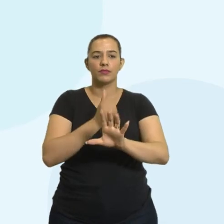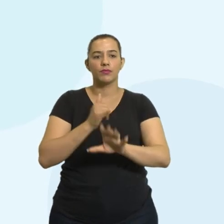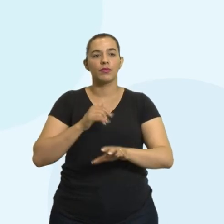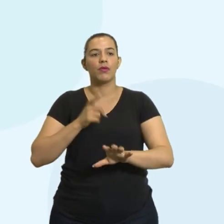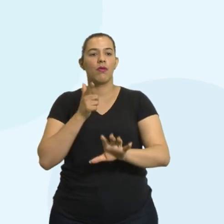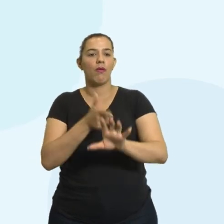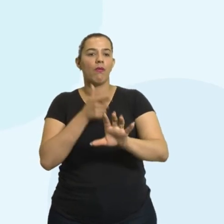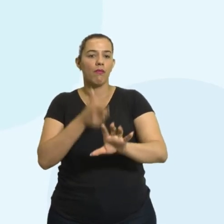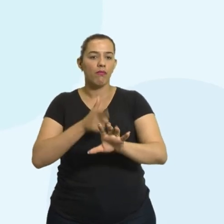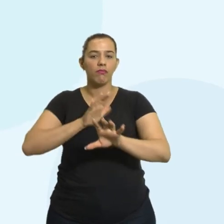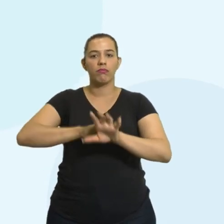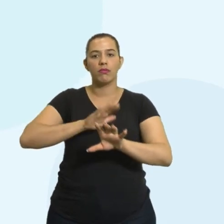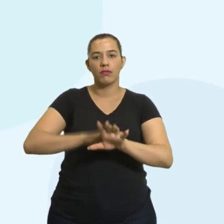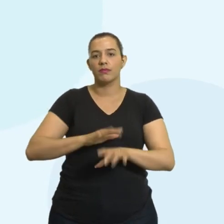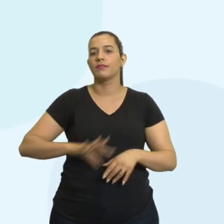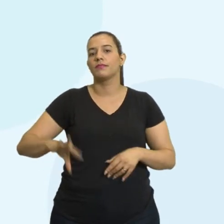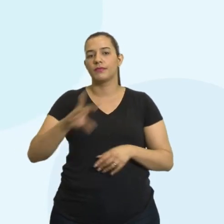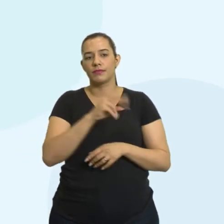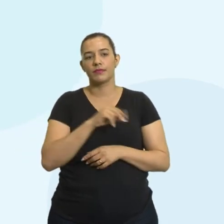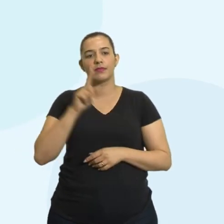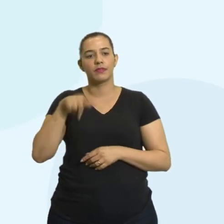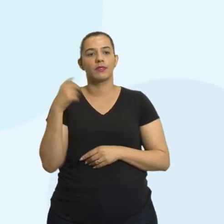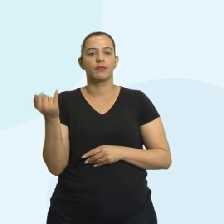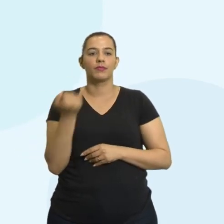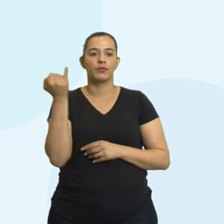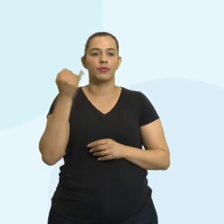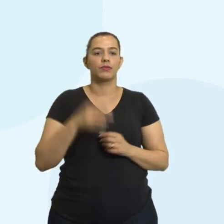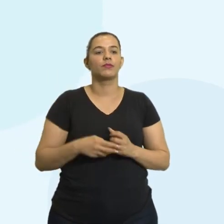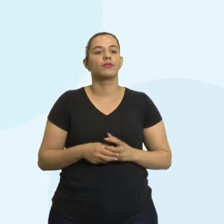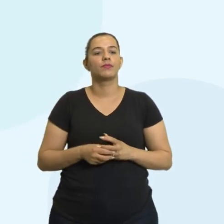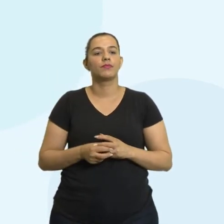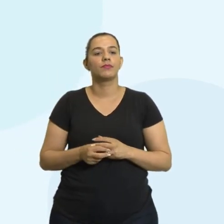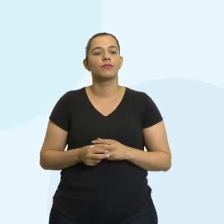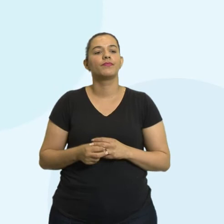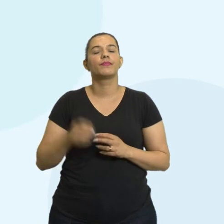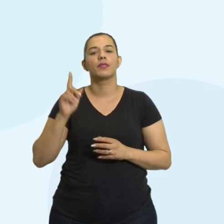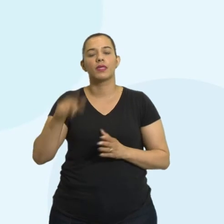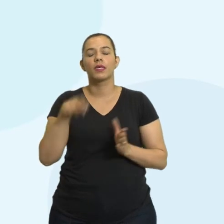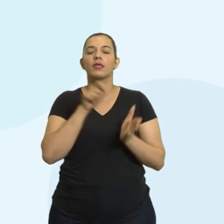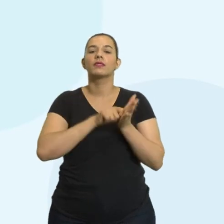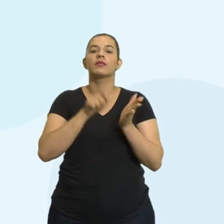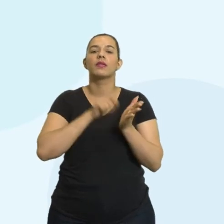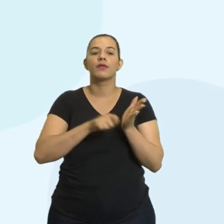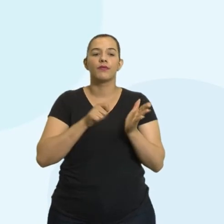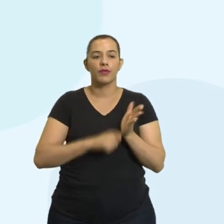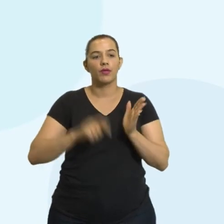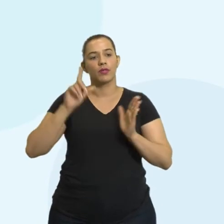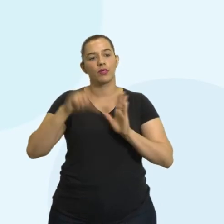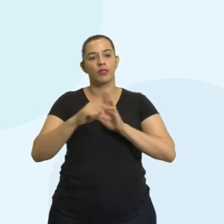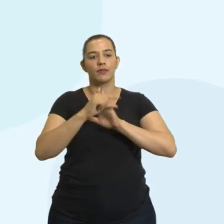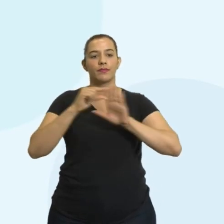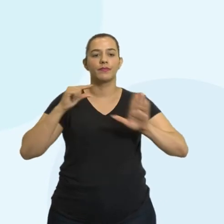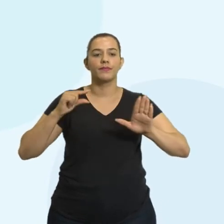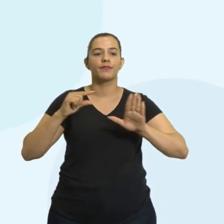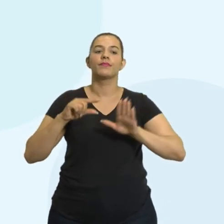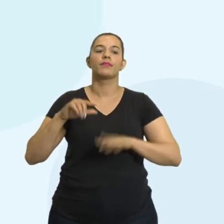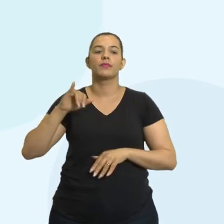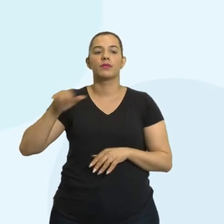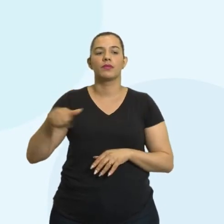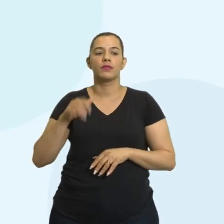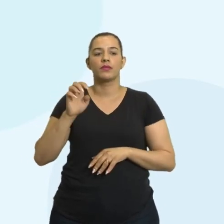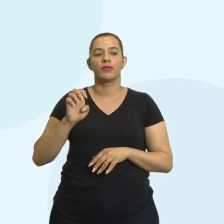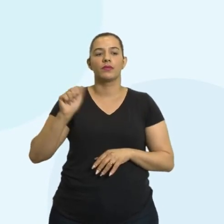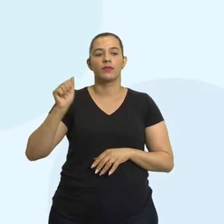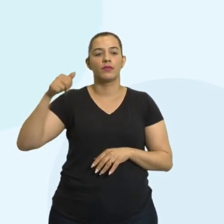Moral é outro elemento muito importante nas fábulas. E o autor, que é um escritor francês, autor de poemas e fábulas e viveu